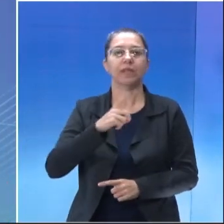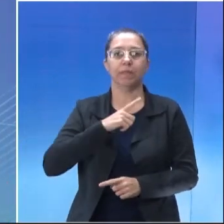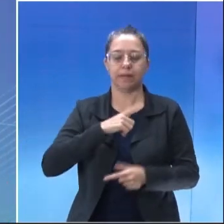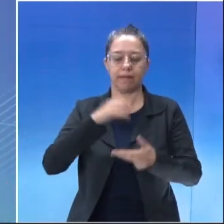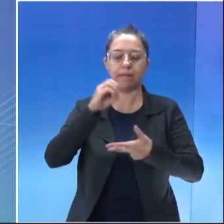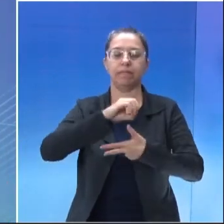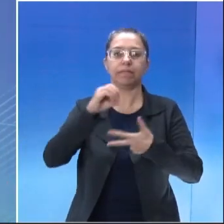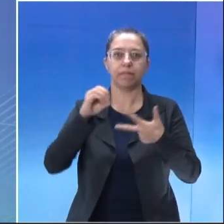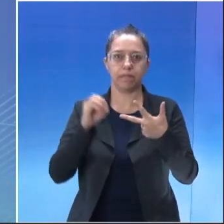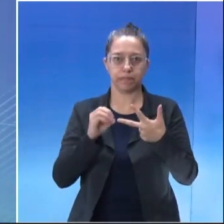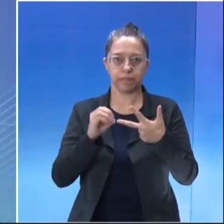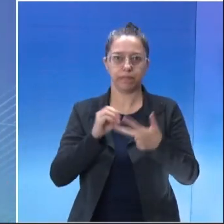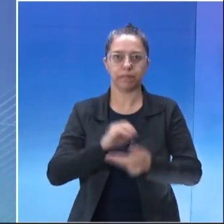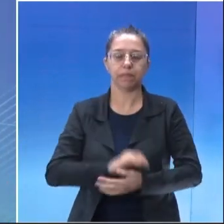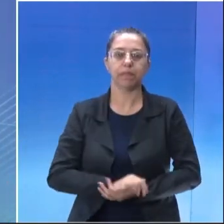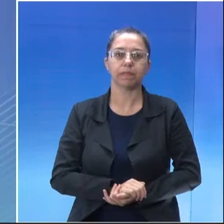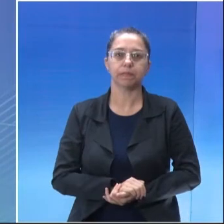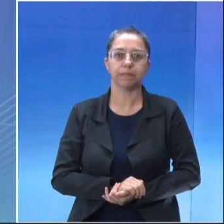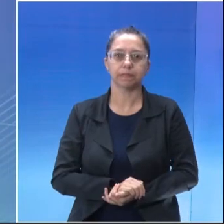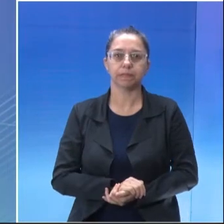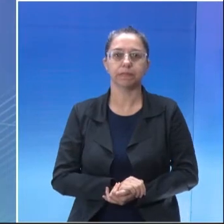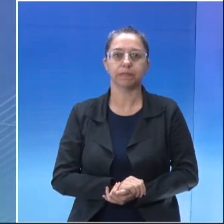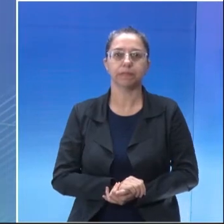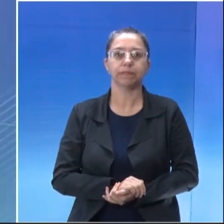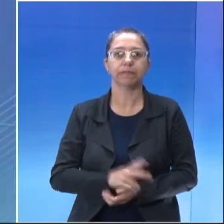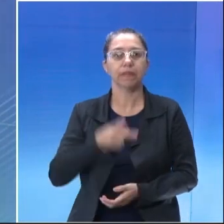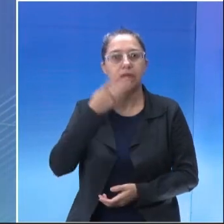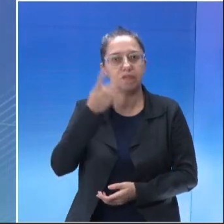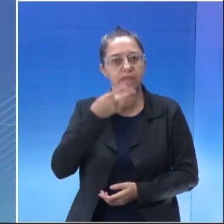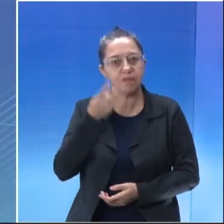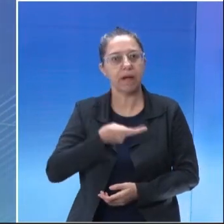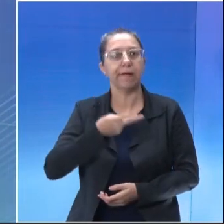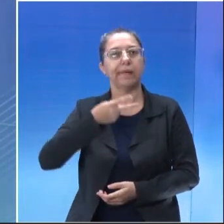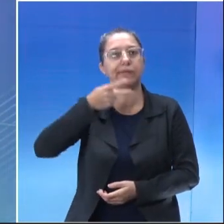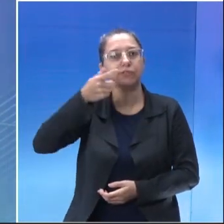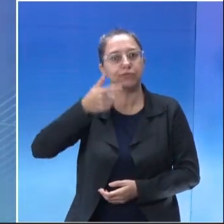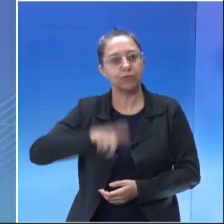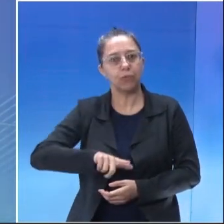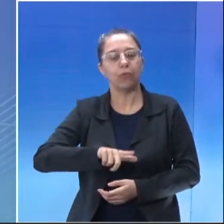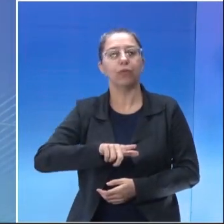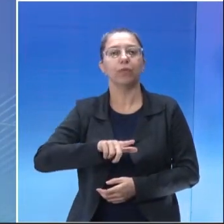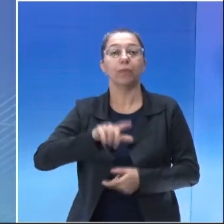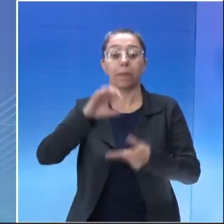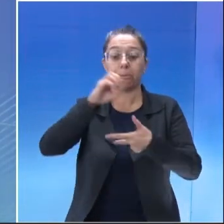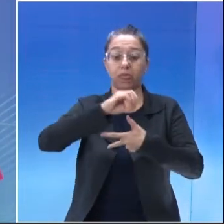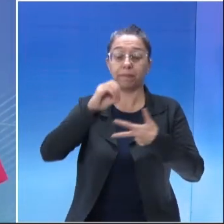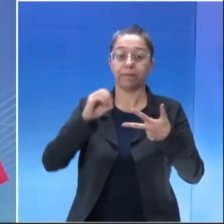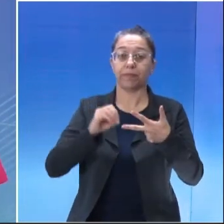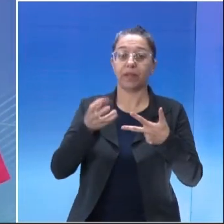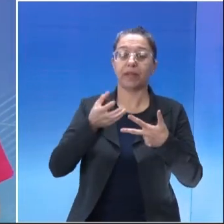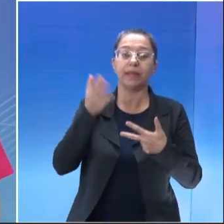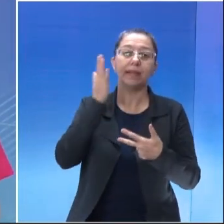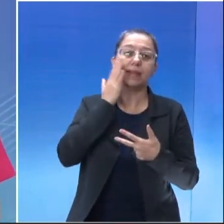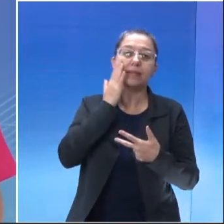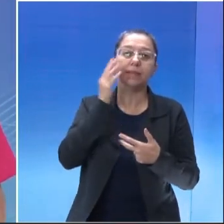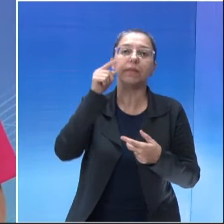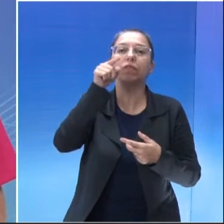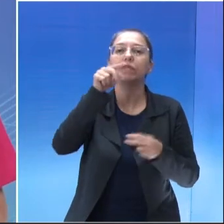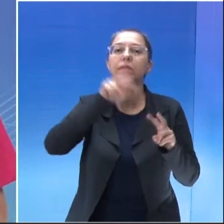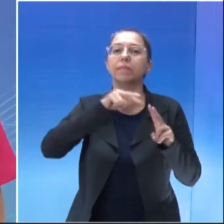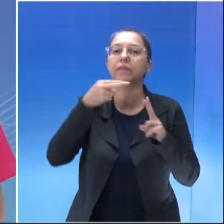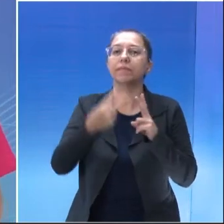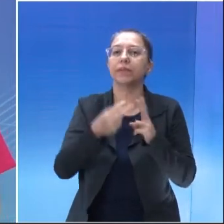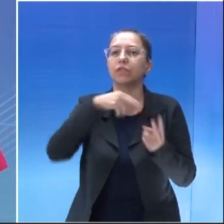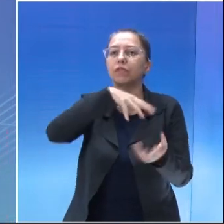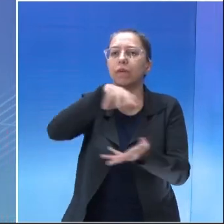sempre digo isso para vocês e reforço mais uma vez. O Enem, ele quer saber qual é a posição que você tem, qual é a visão que você tem de mundo,